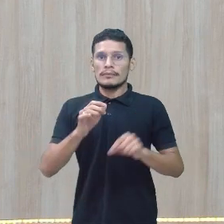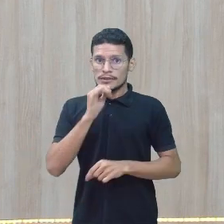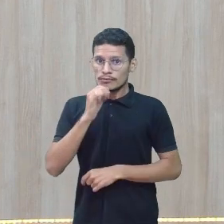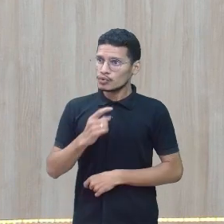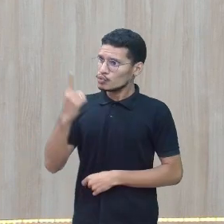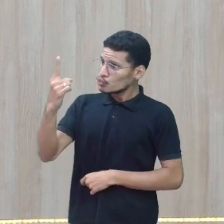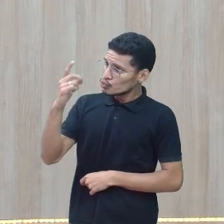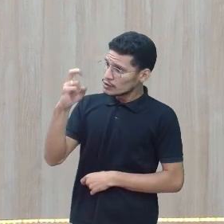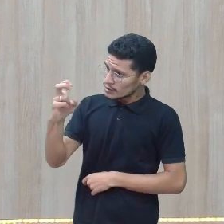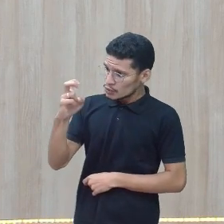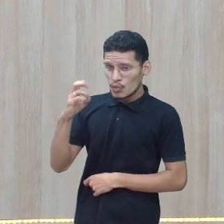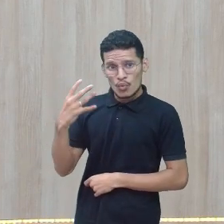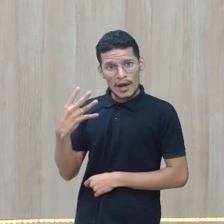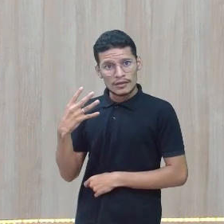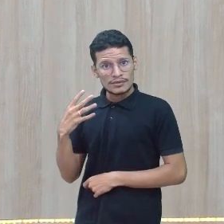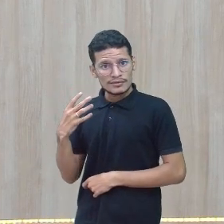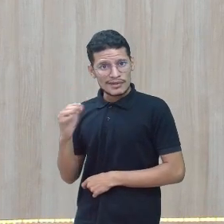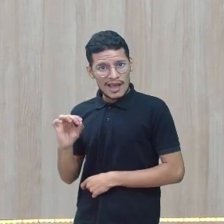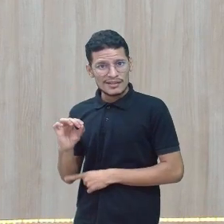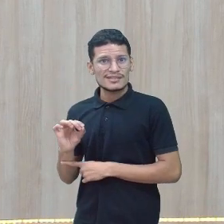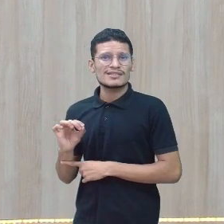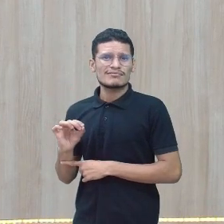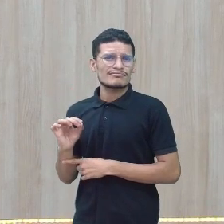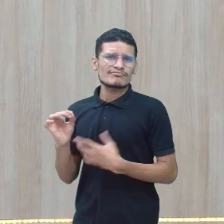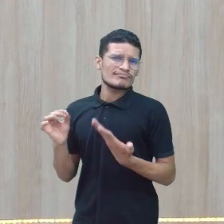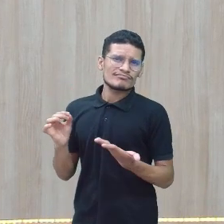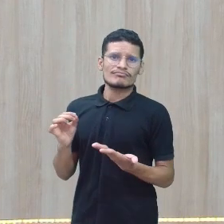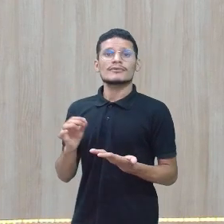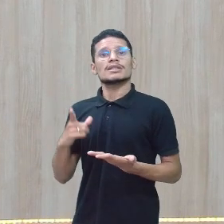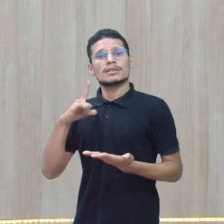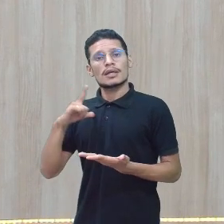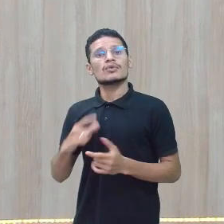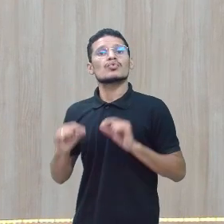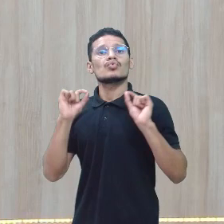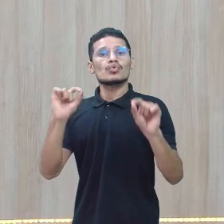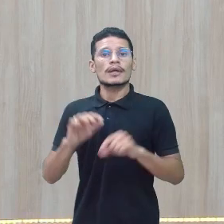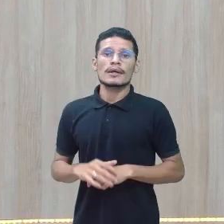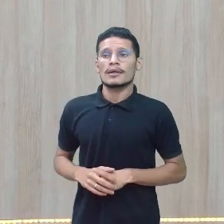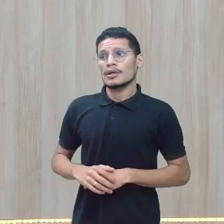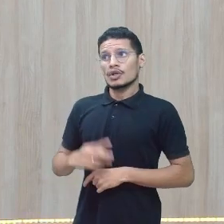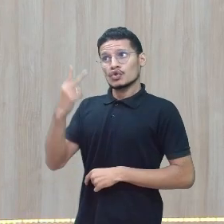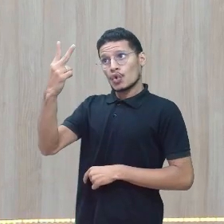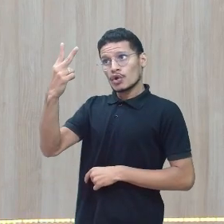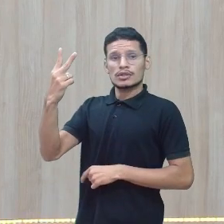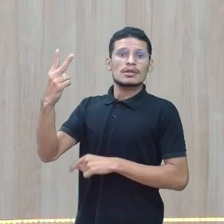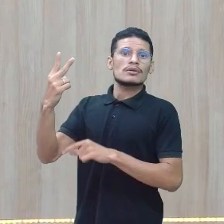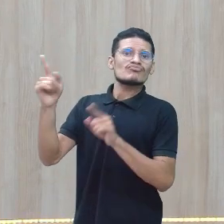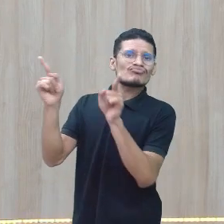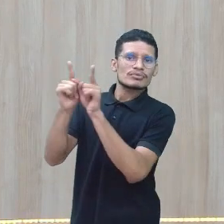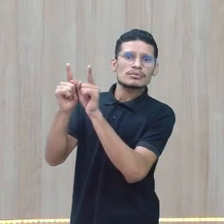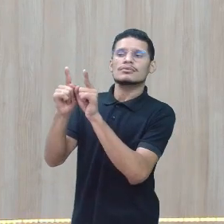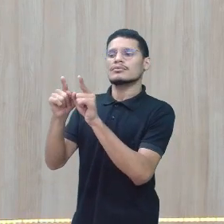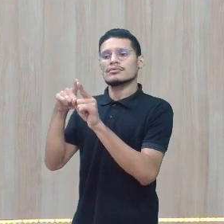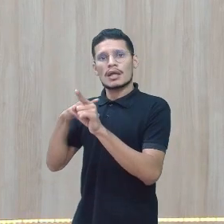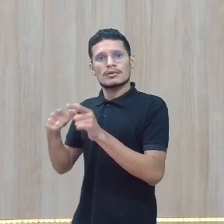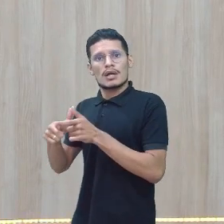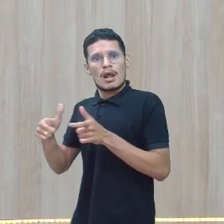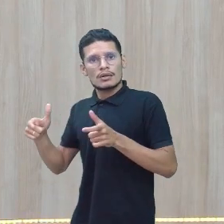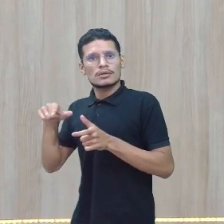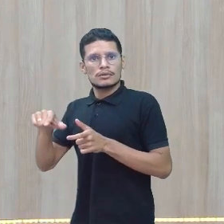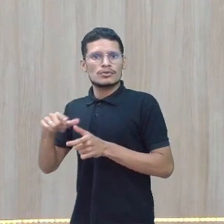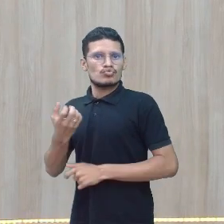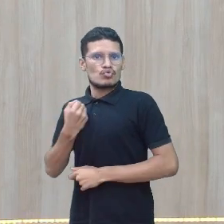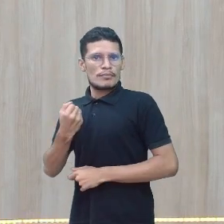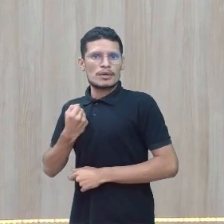5 ou 1, 4 e 10, enfim, a gente vai ter 2 números pequenos e um número grande. Então, esse número grande, ele está